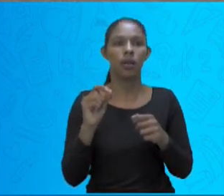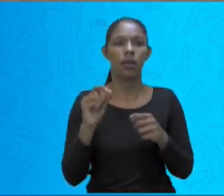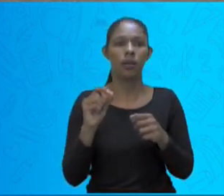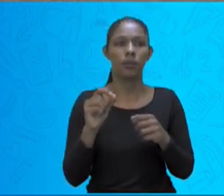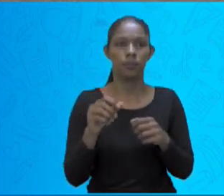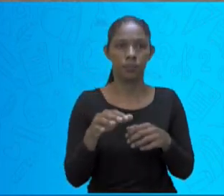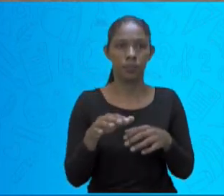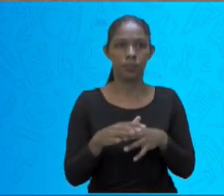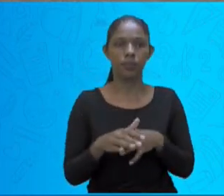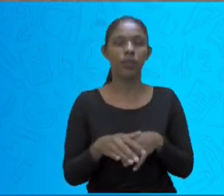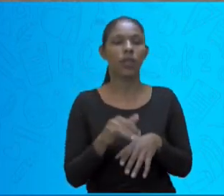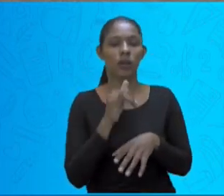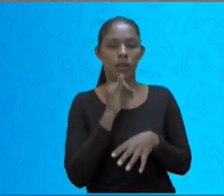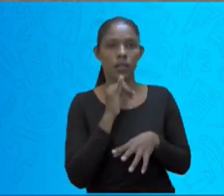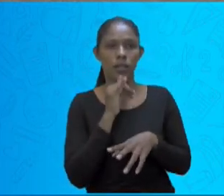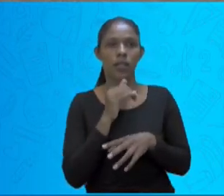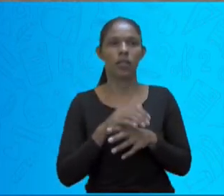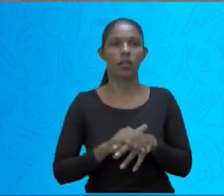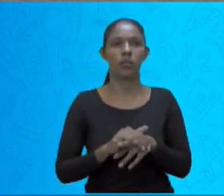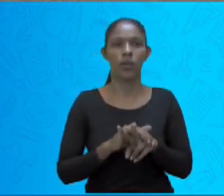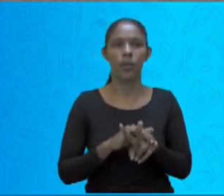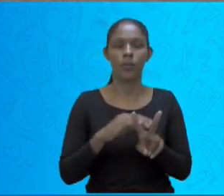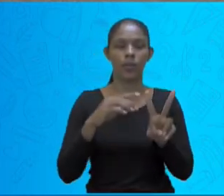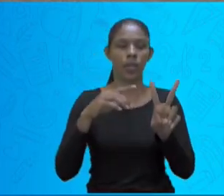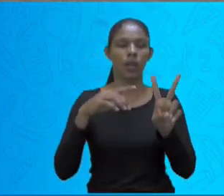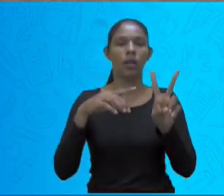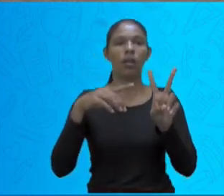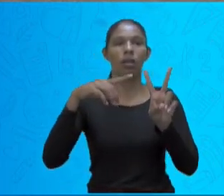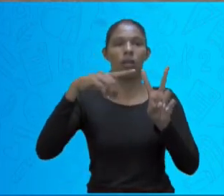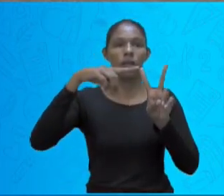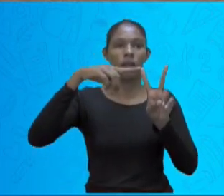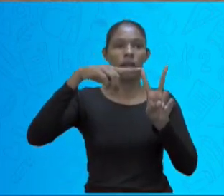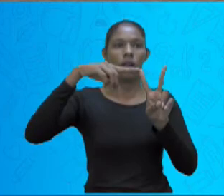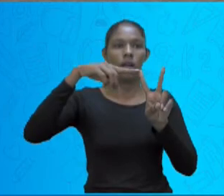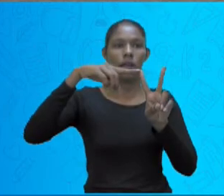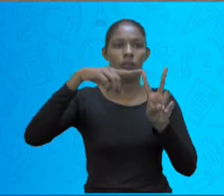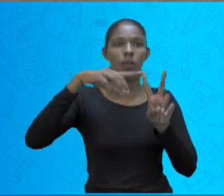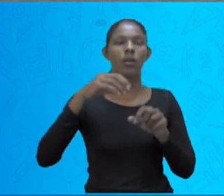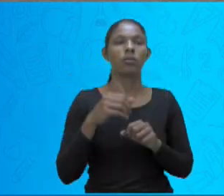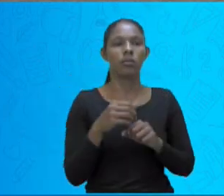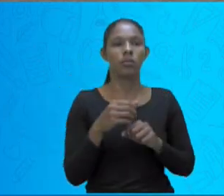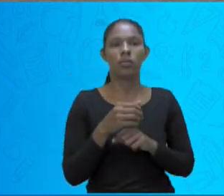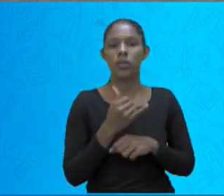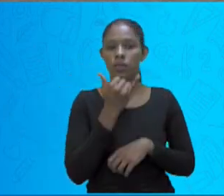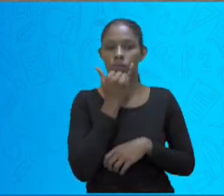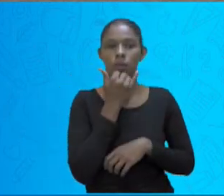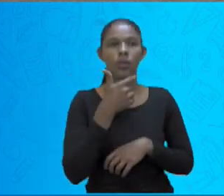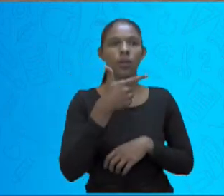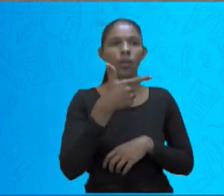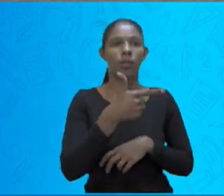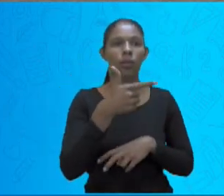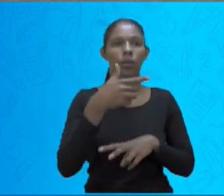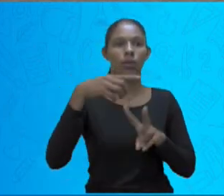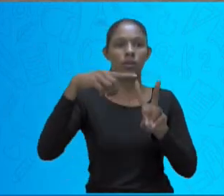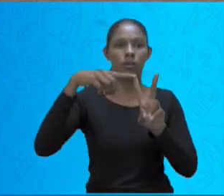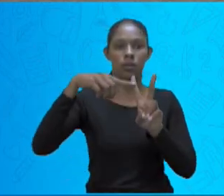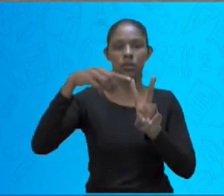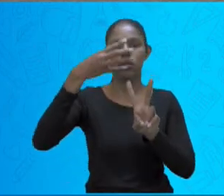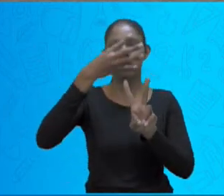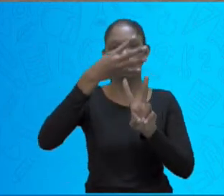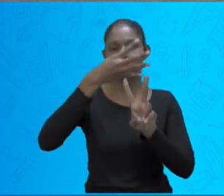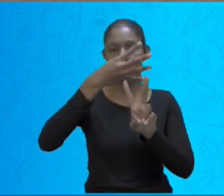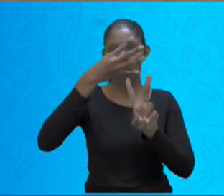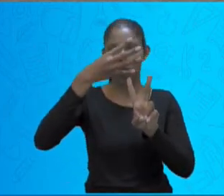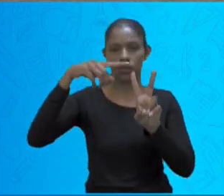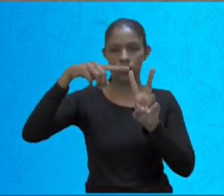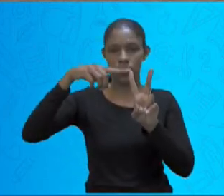de 5. Como que eu vou fazer para resolver? Eu vou introduzir aqui um expoente no 2. Eu